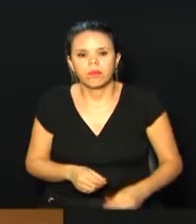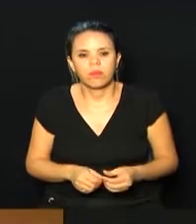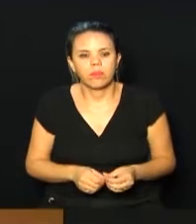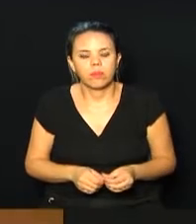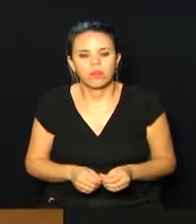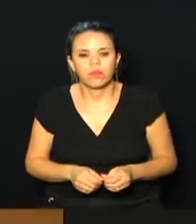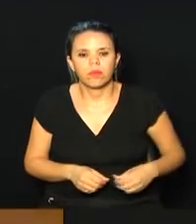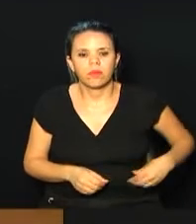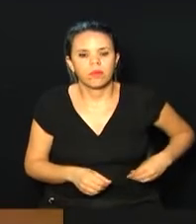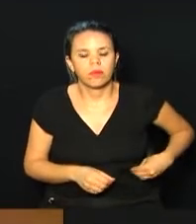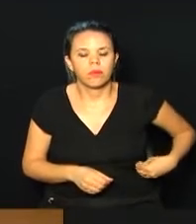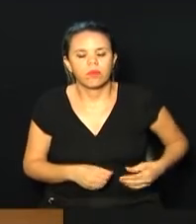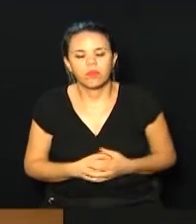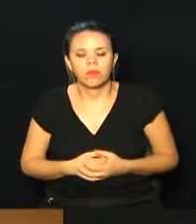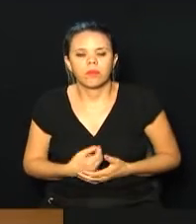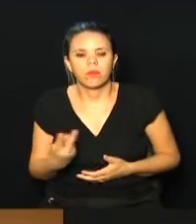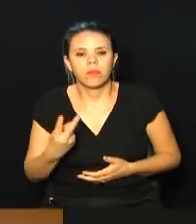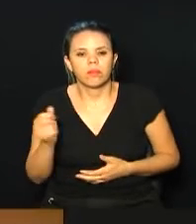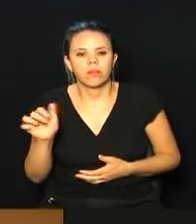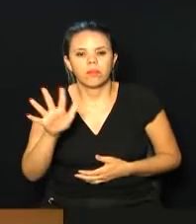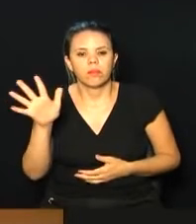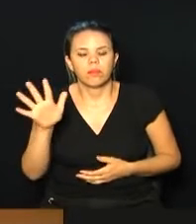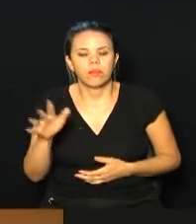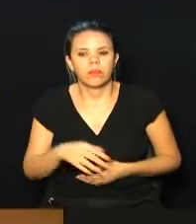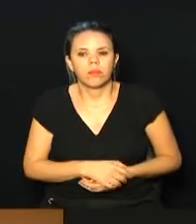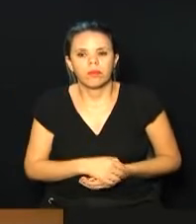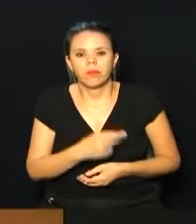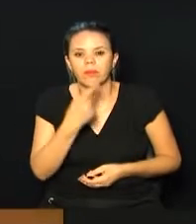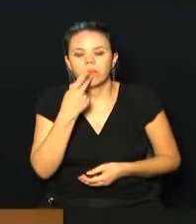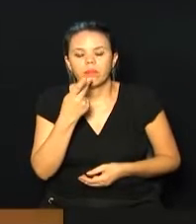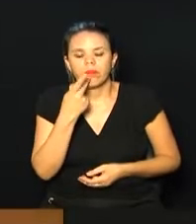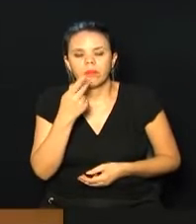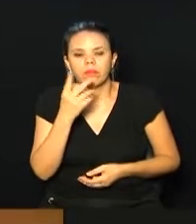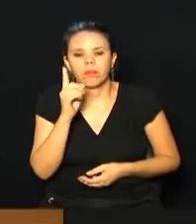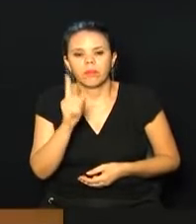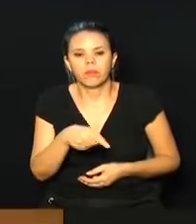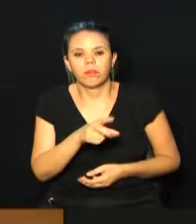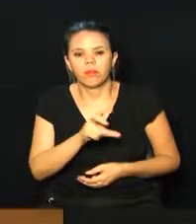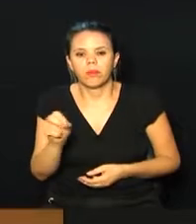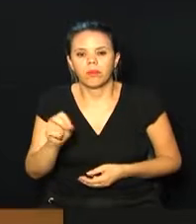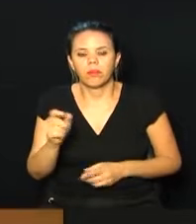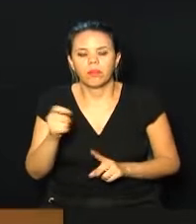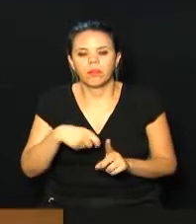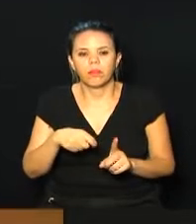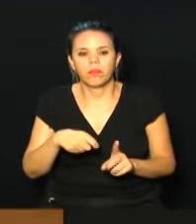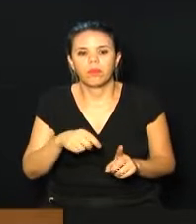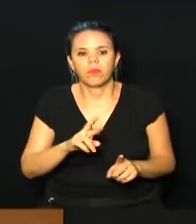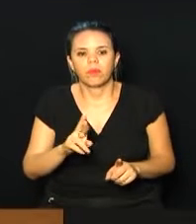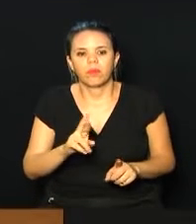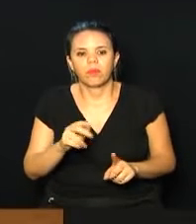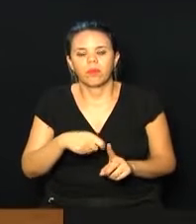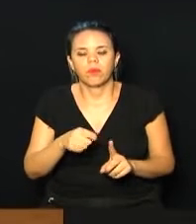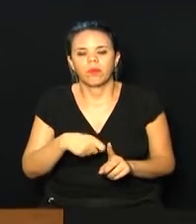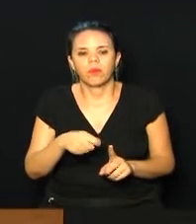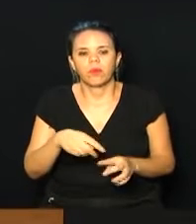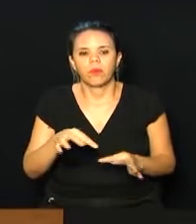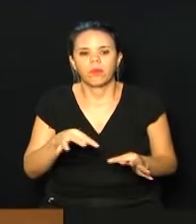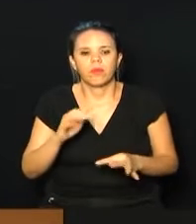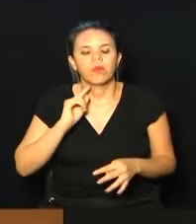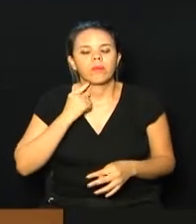Isso, então, como custa muito caro, nós estamos falando de mais de R$1.500 por mês para tratar